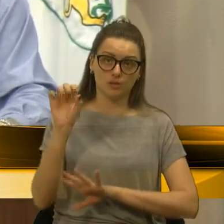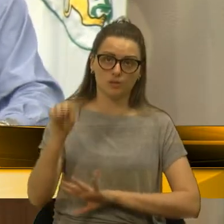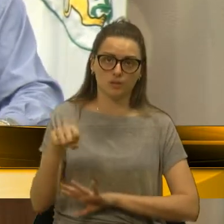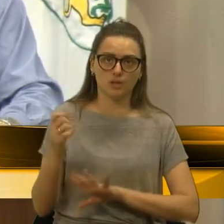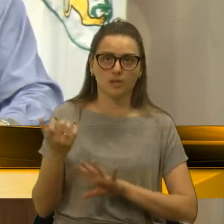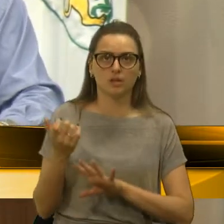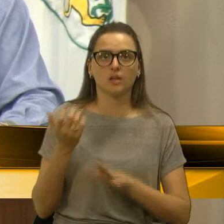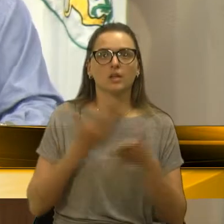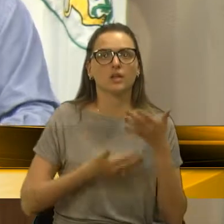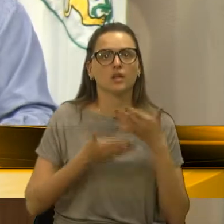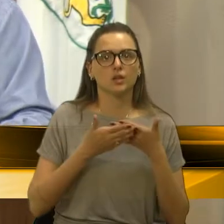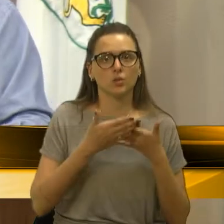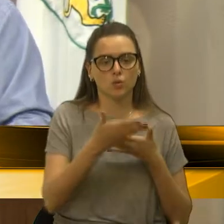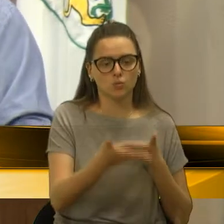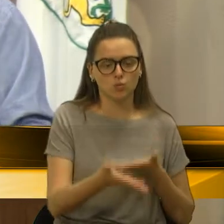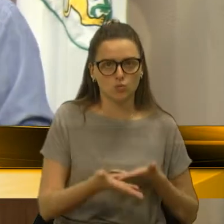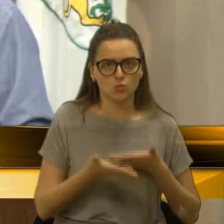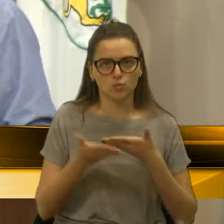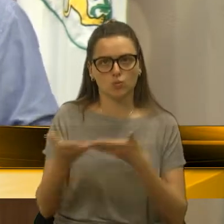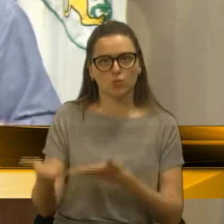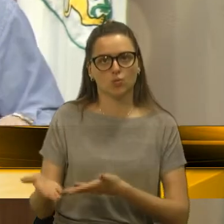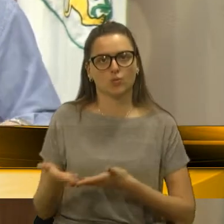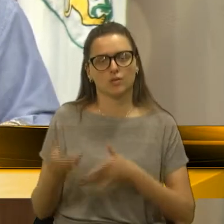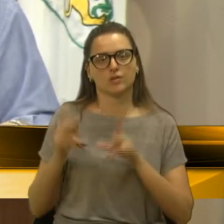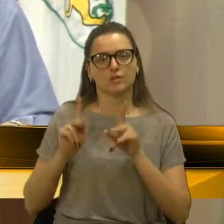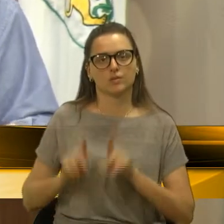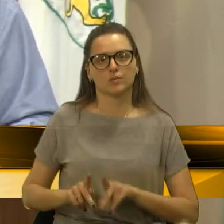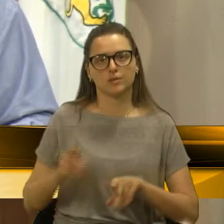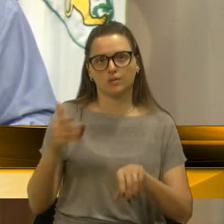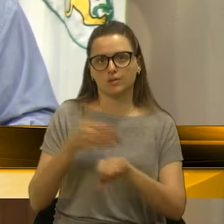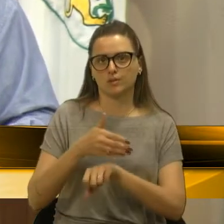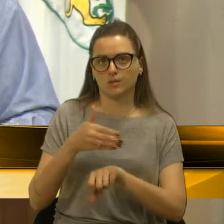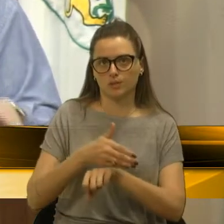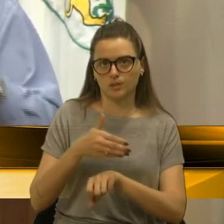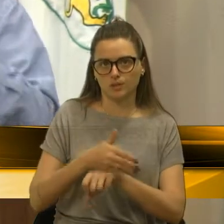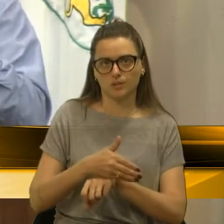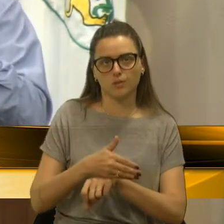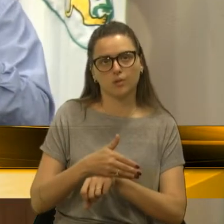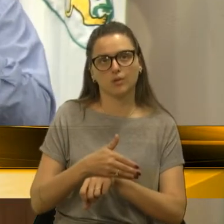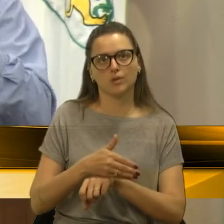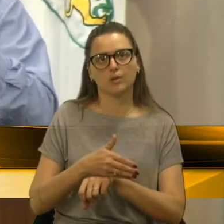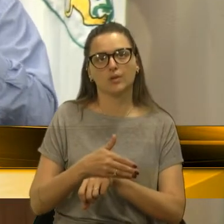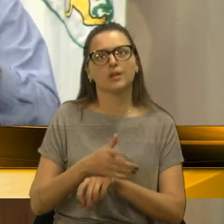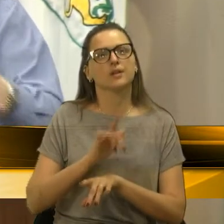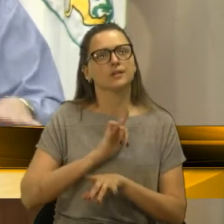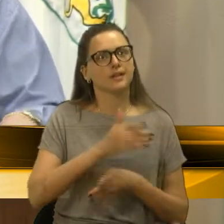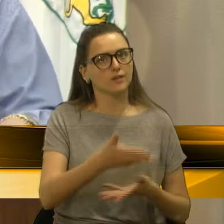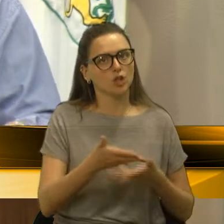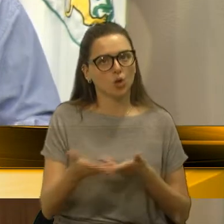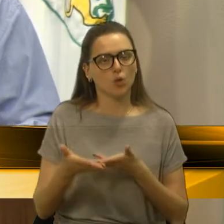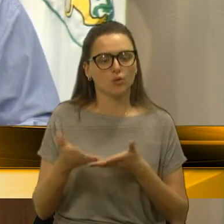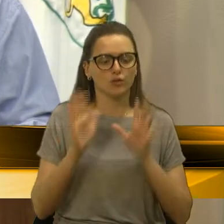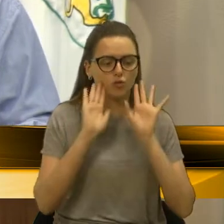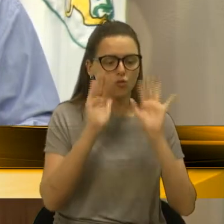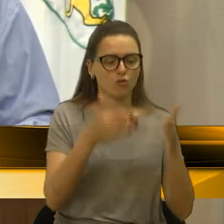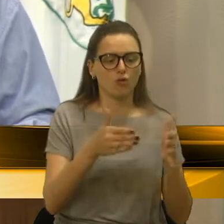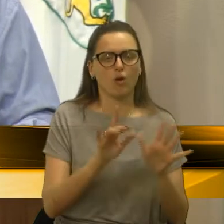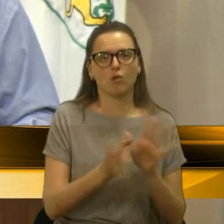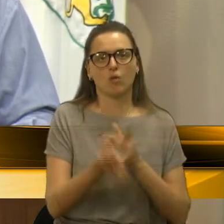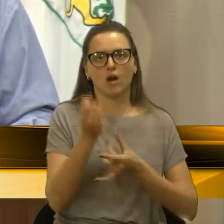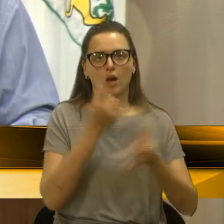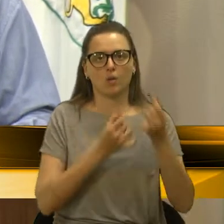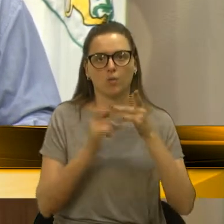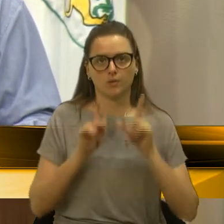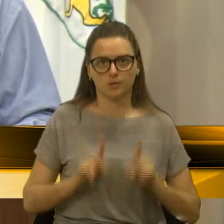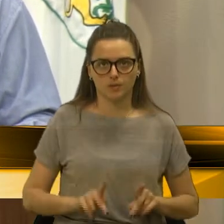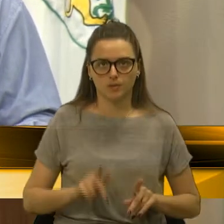e os convites às pessoas que participaram foram convites direcionados, né? Foram